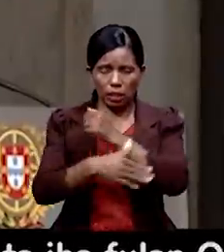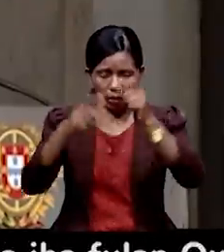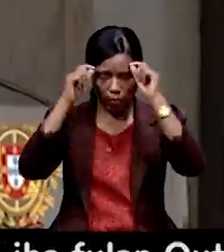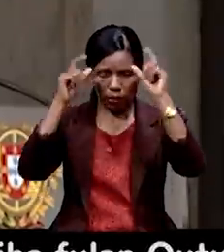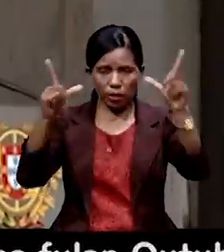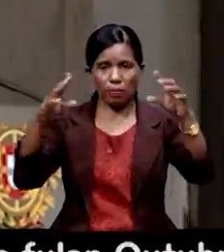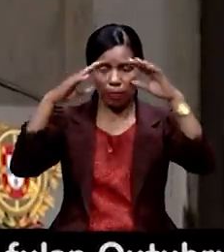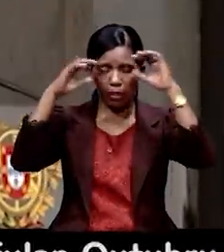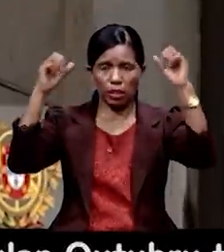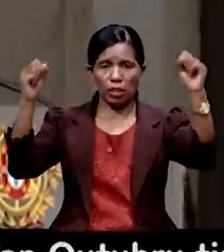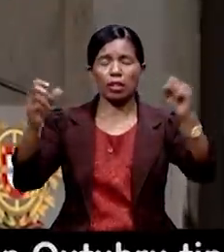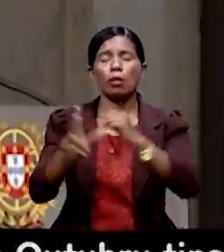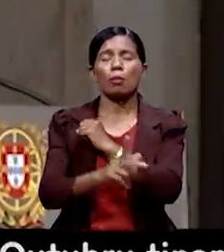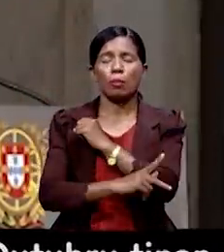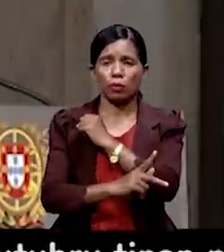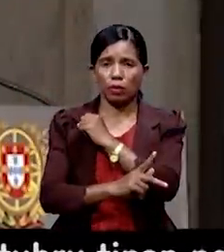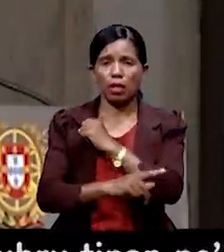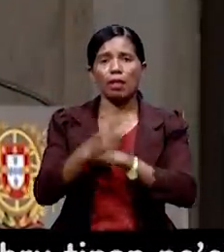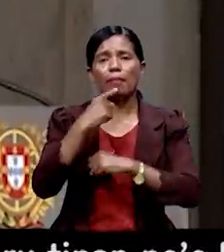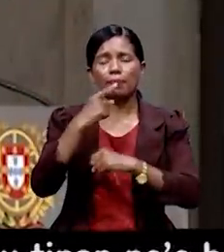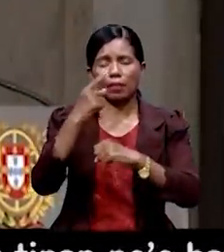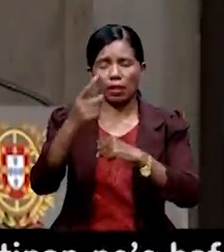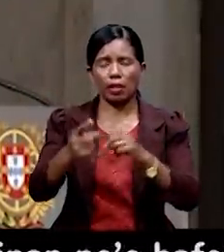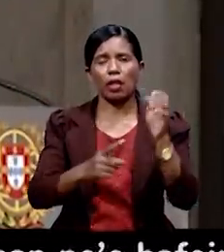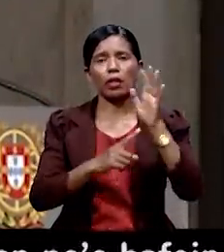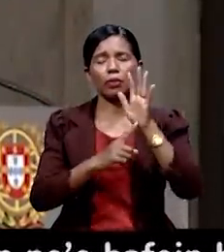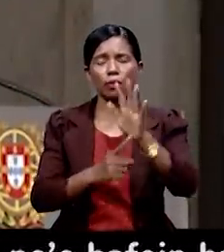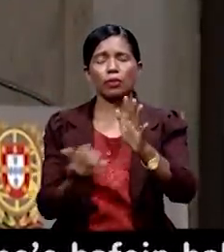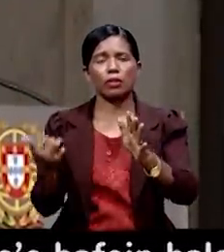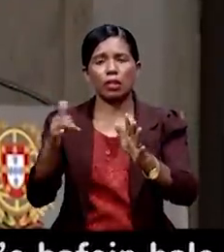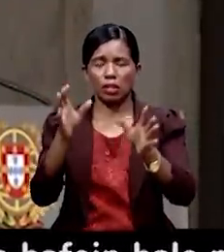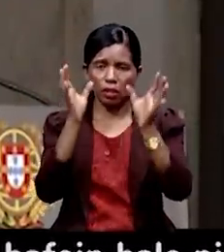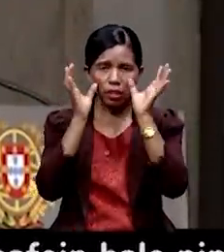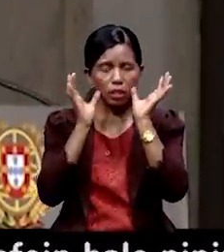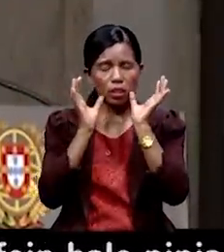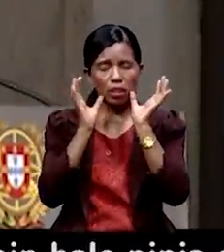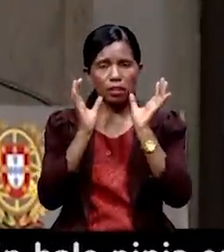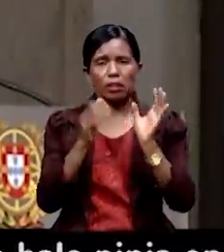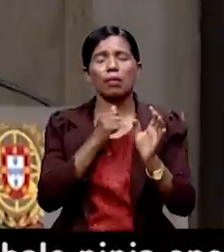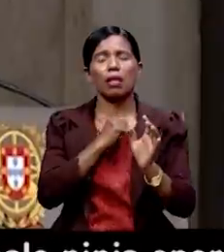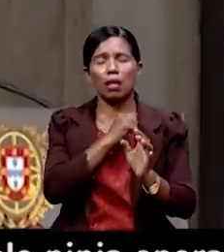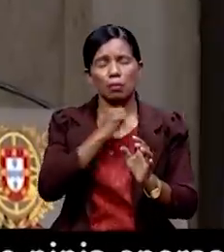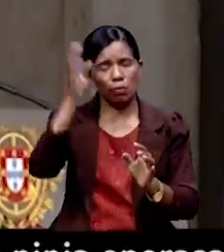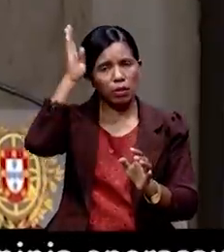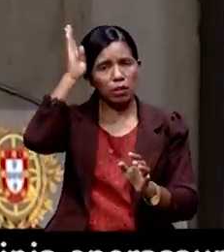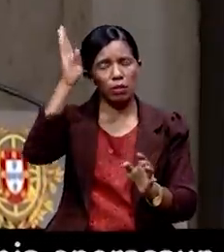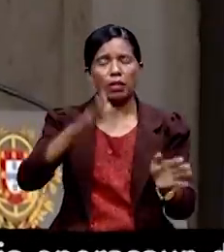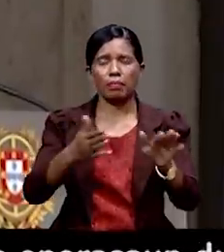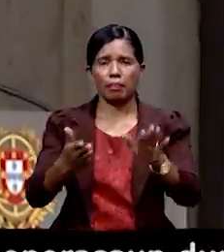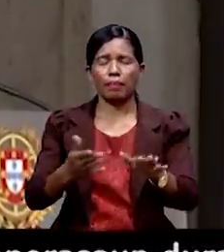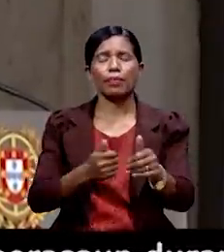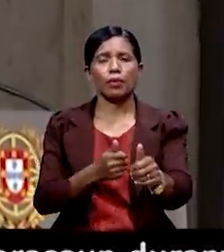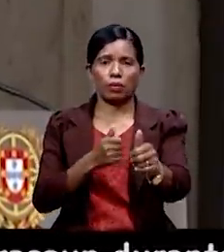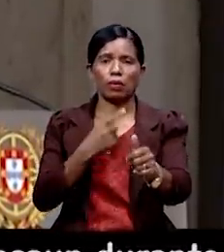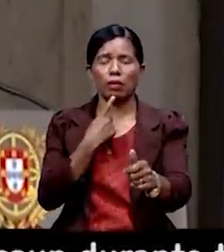República Portuguesa, Eduardo Ferro Rodrigues Mos, expressa profunda tristeza ba Dom Basílio Nemate. Tuir Eduardo Dom Basílio,